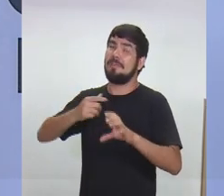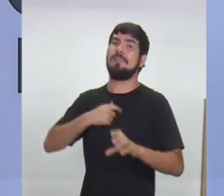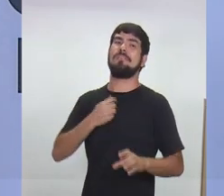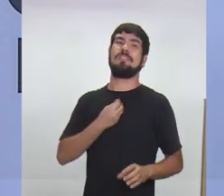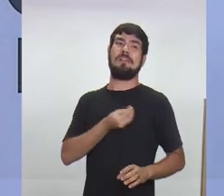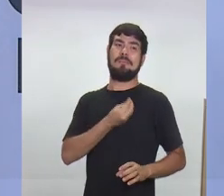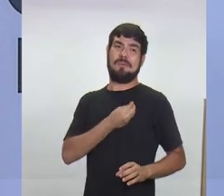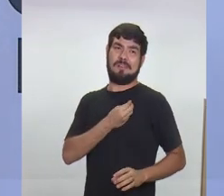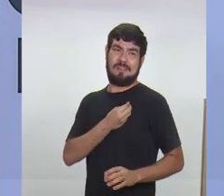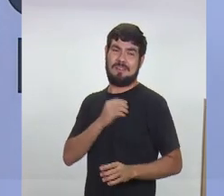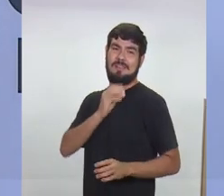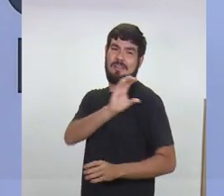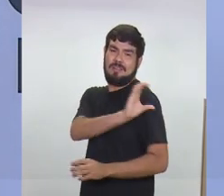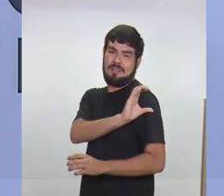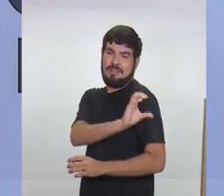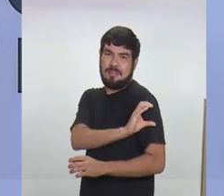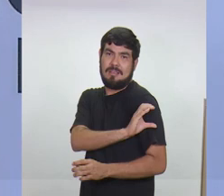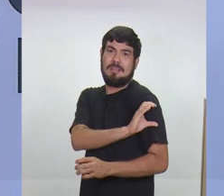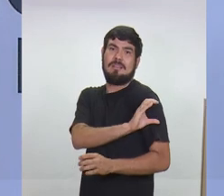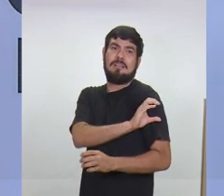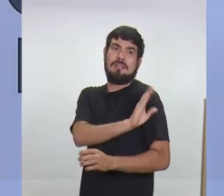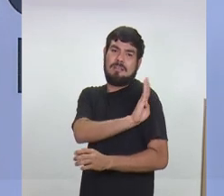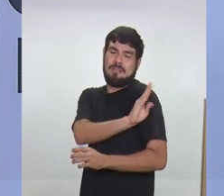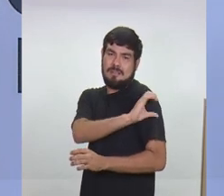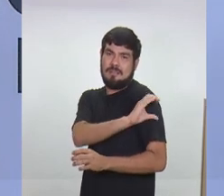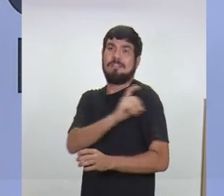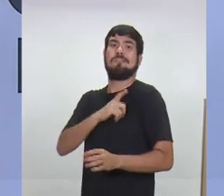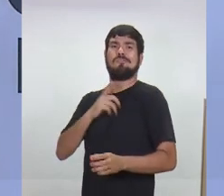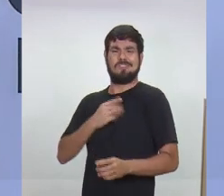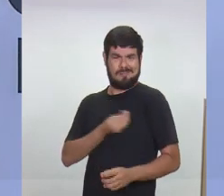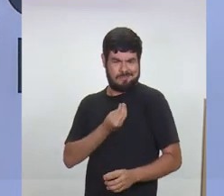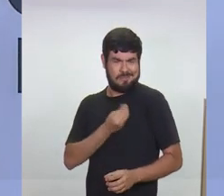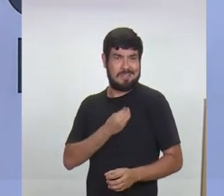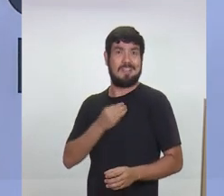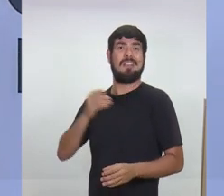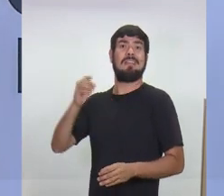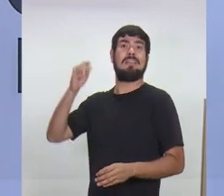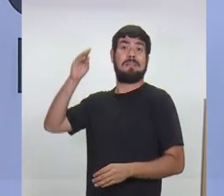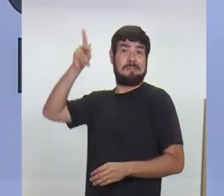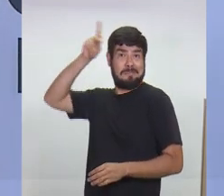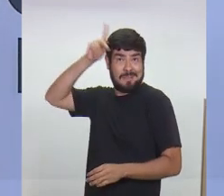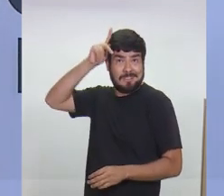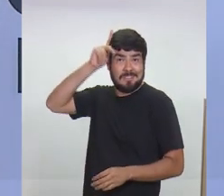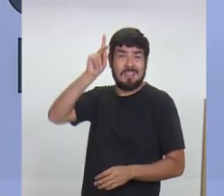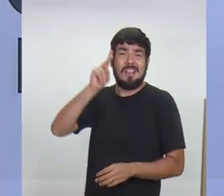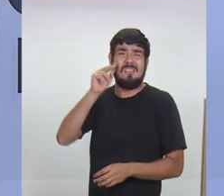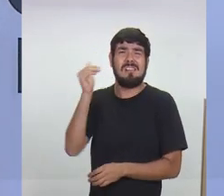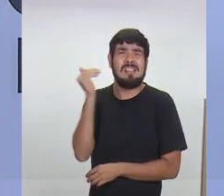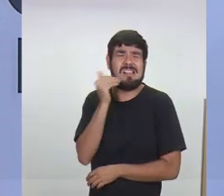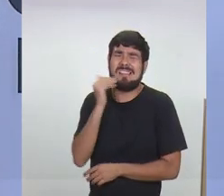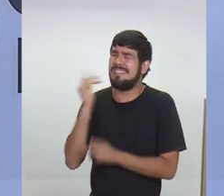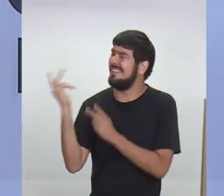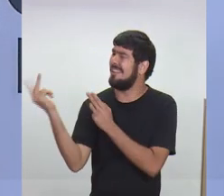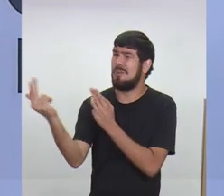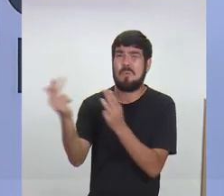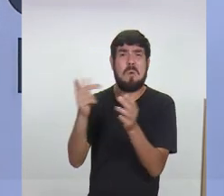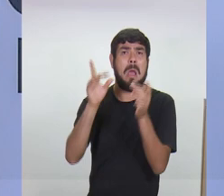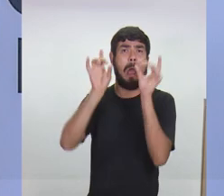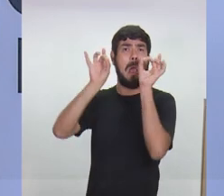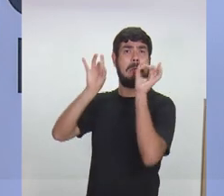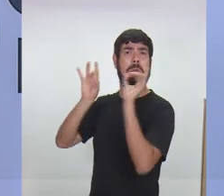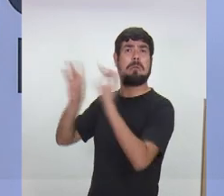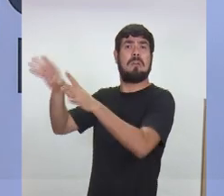itacoatiara já morei corinthians e ouvir que a deficiência são as mesmas nos interiores estão abandonados eles estão sem